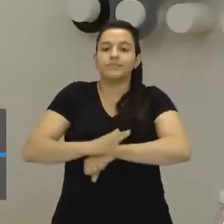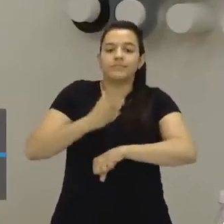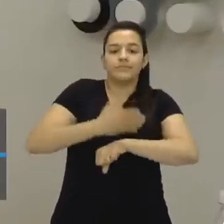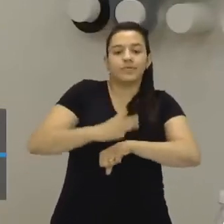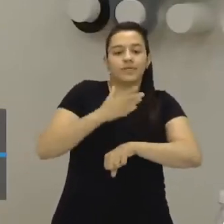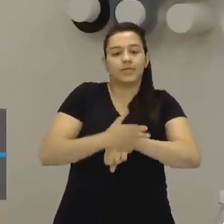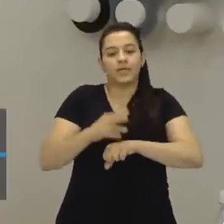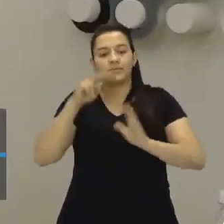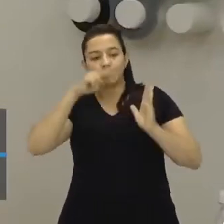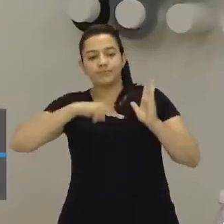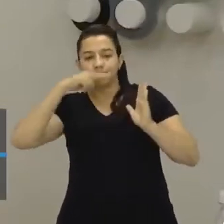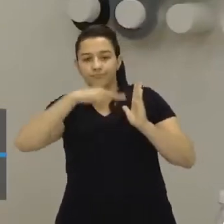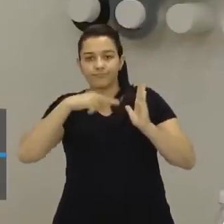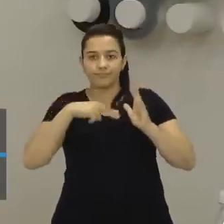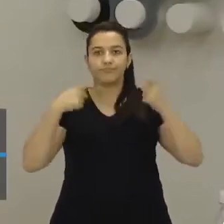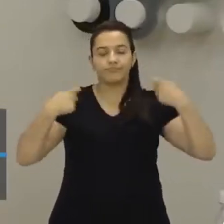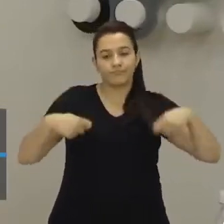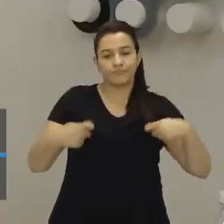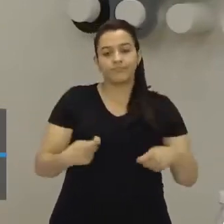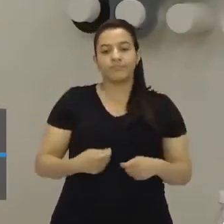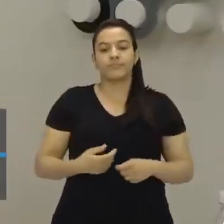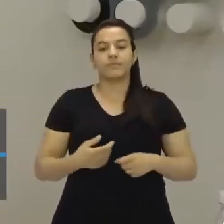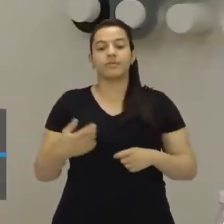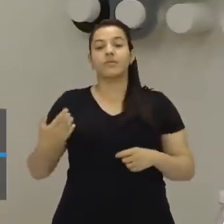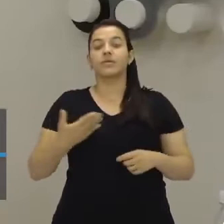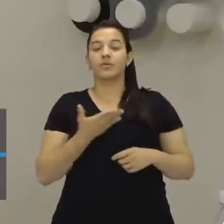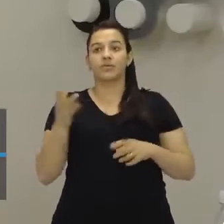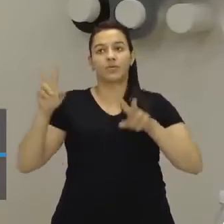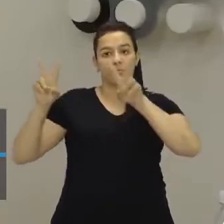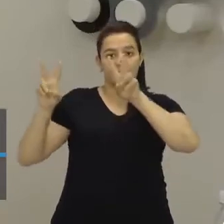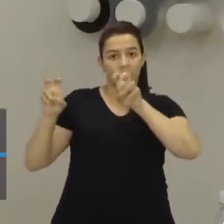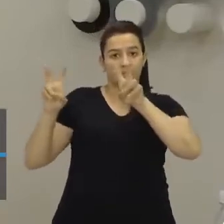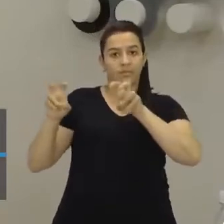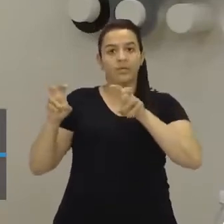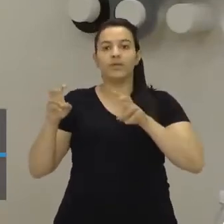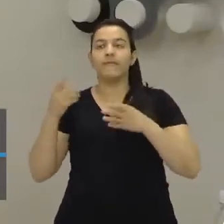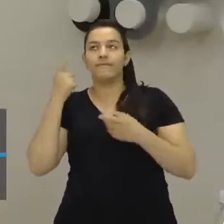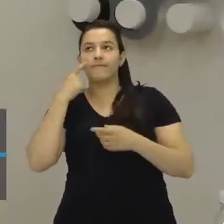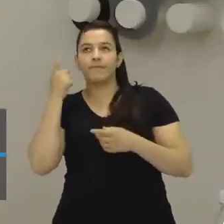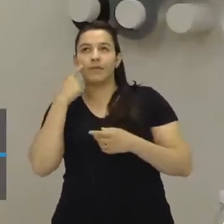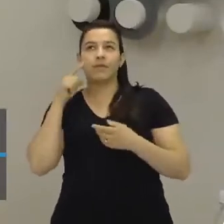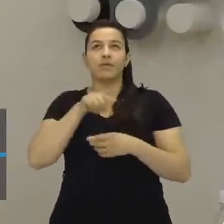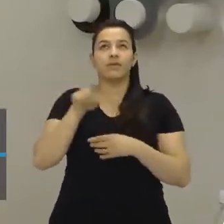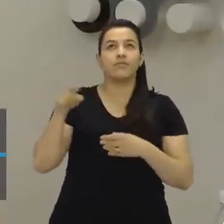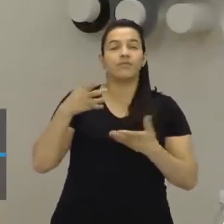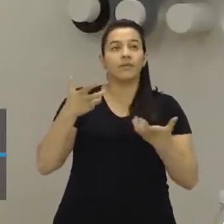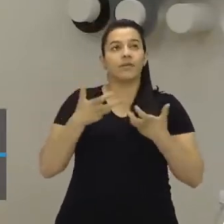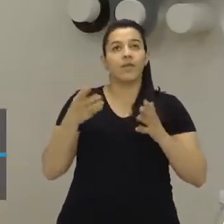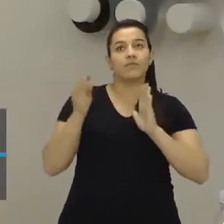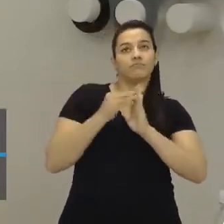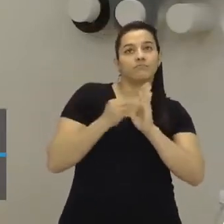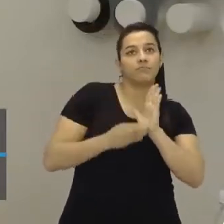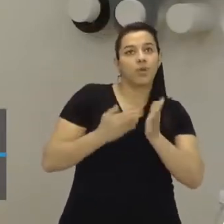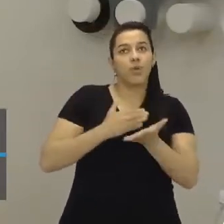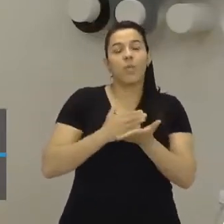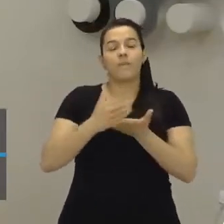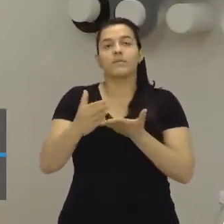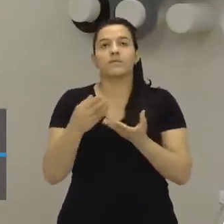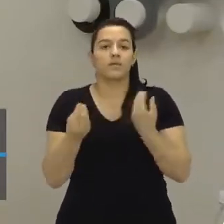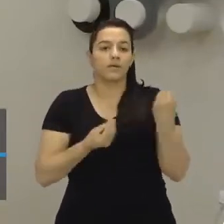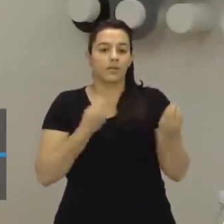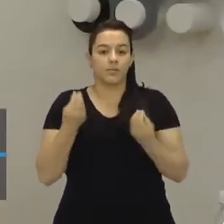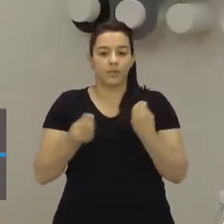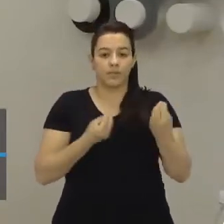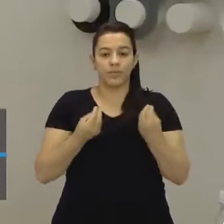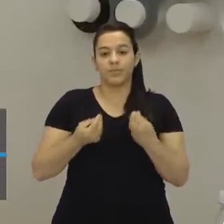você observe. O que é importante é, quando você tem um assunto, é você escolher qual o caminho que você quer seguir para começar a redação. Então, como ela está